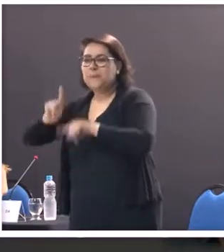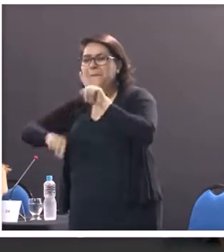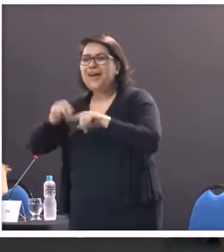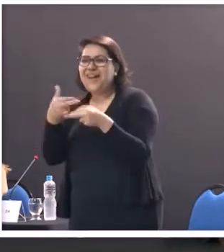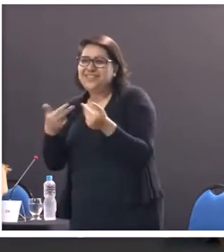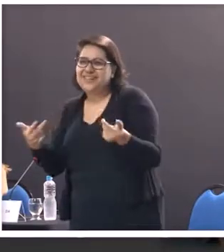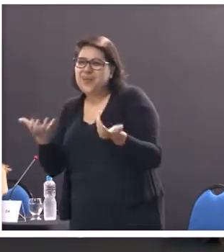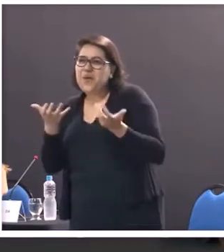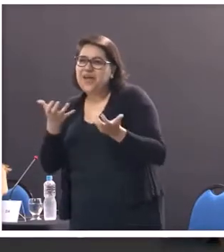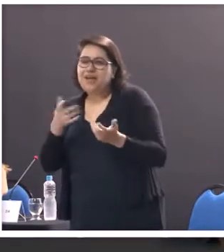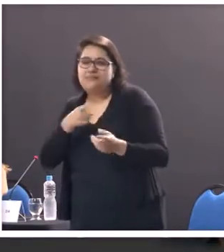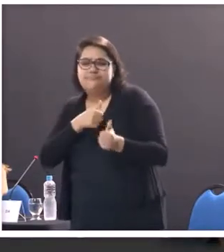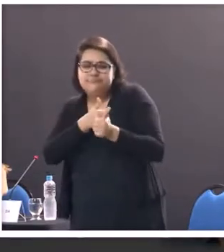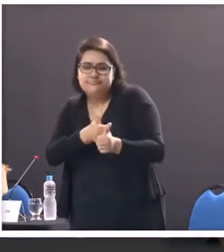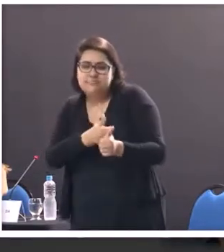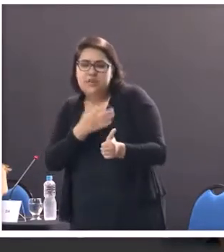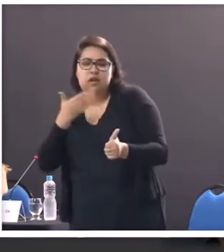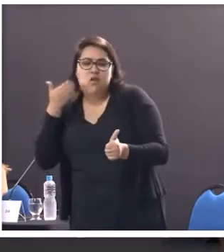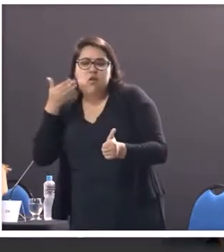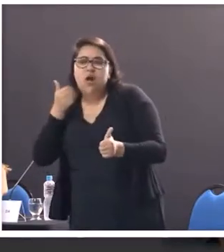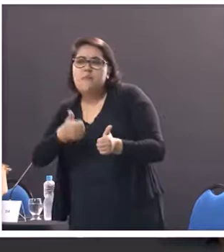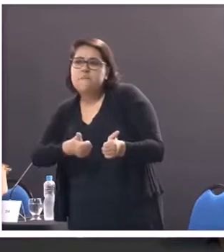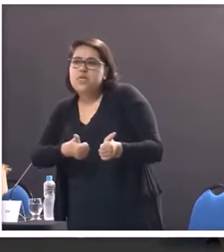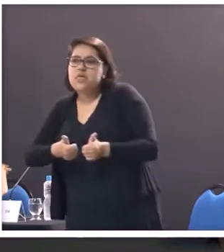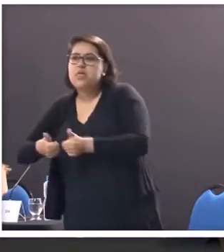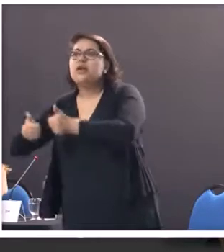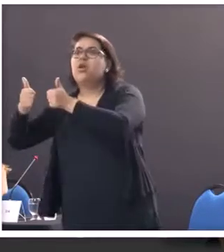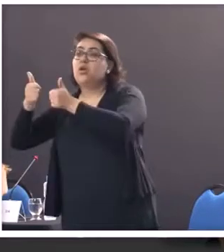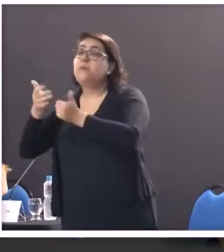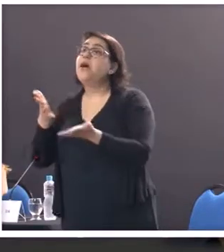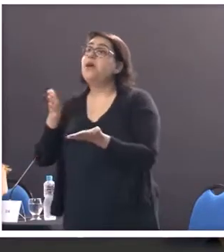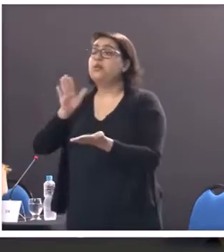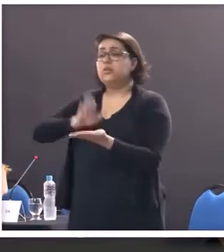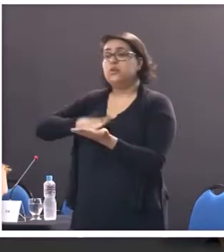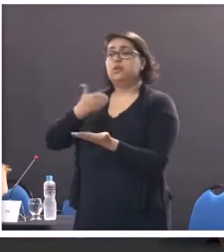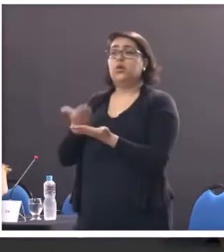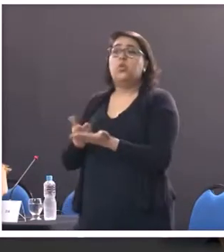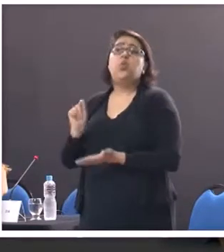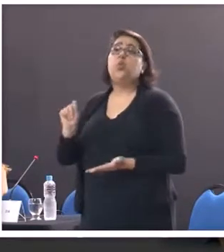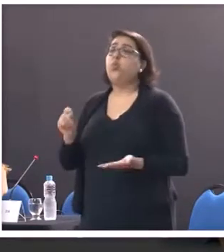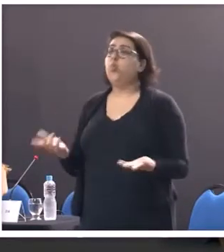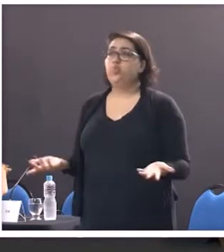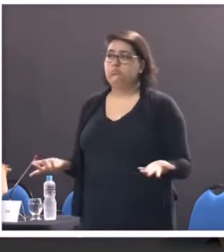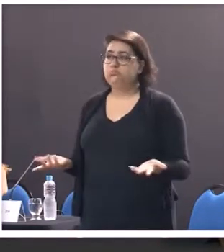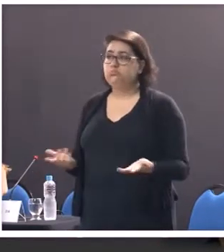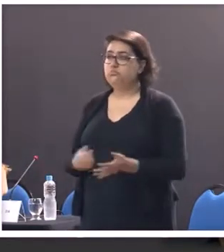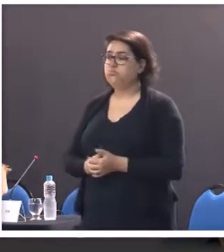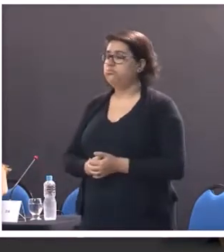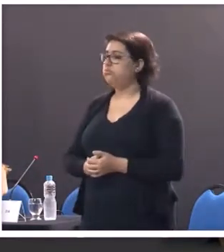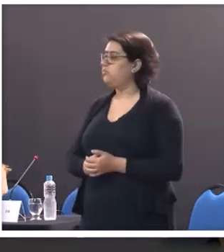a fazer uma nova versão. E a interpretação, o que ela é?